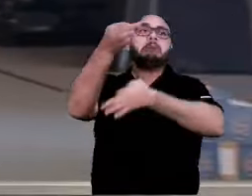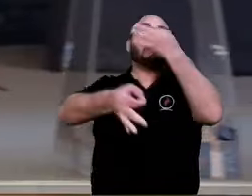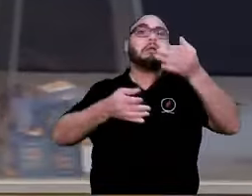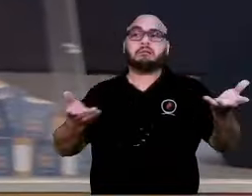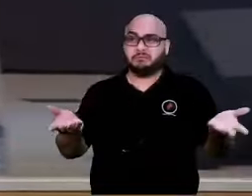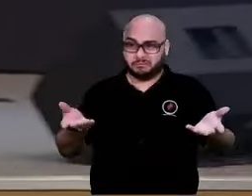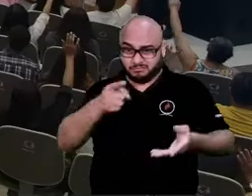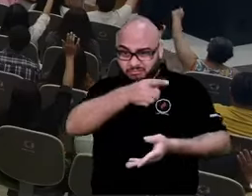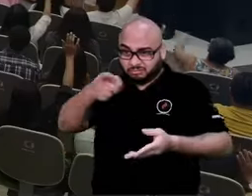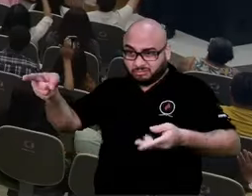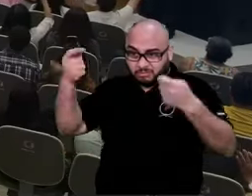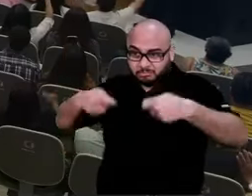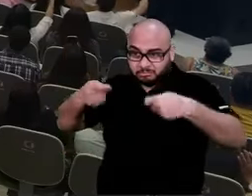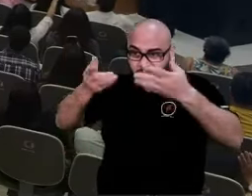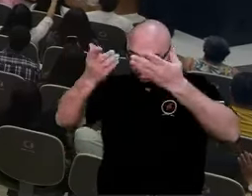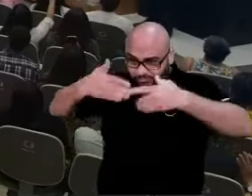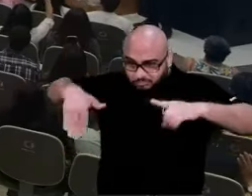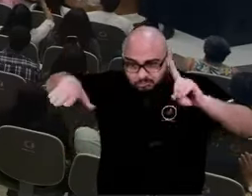Desce.